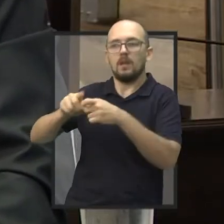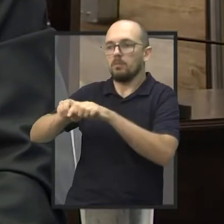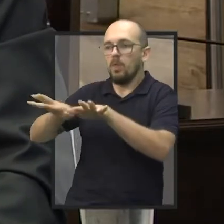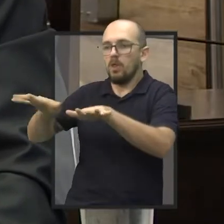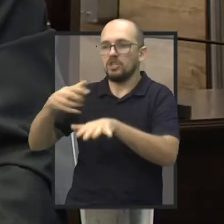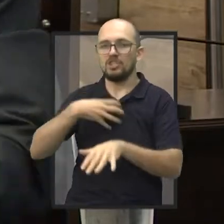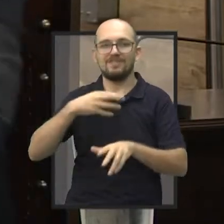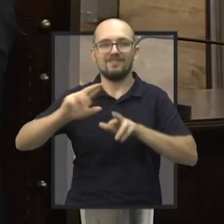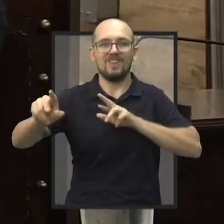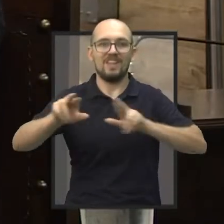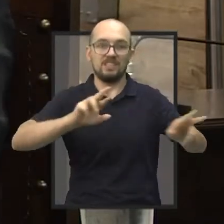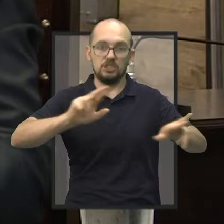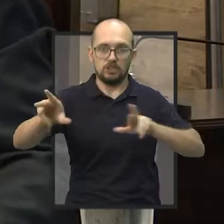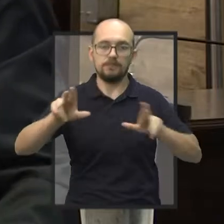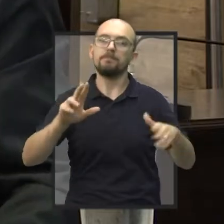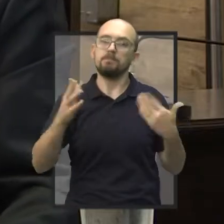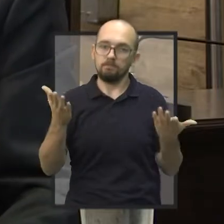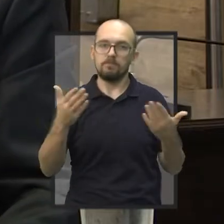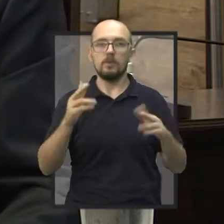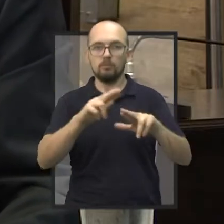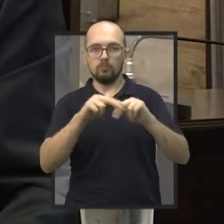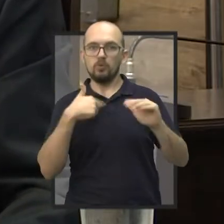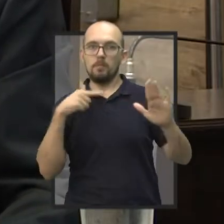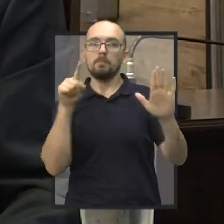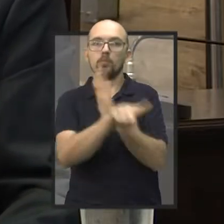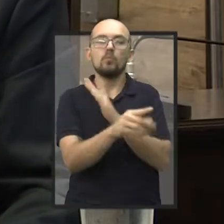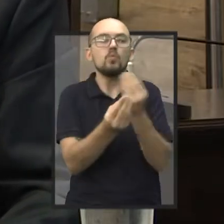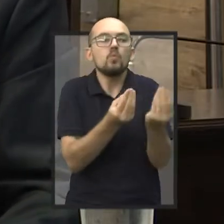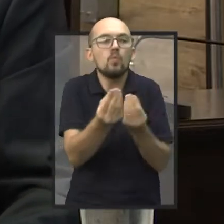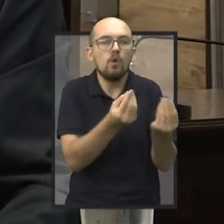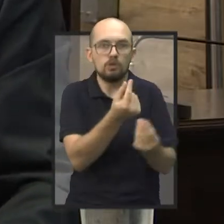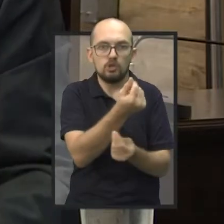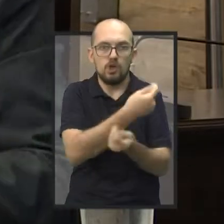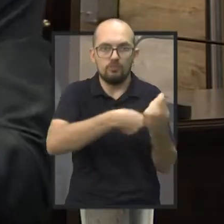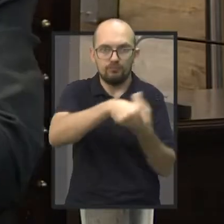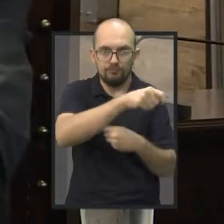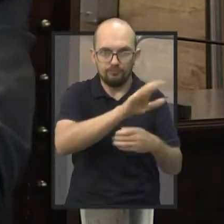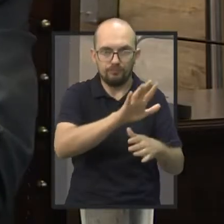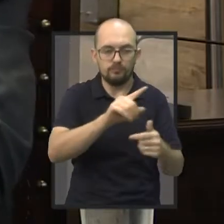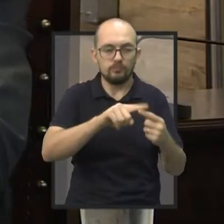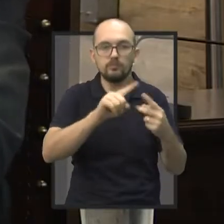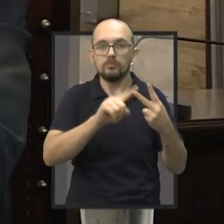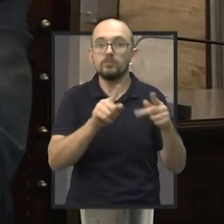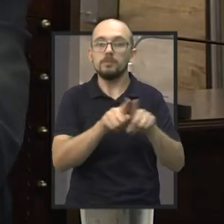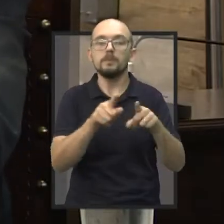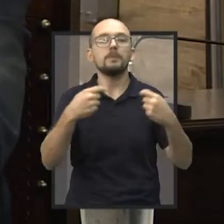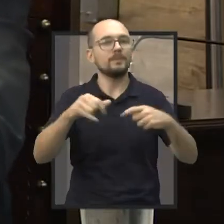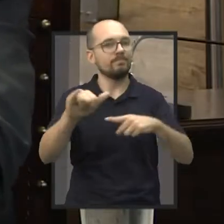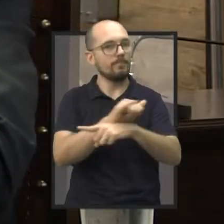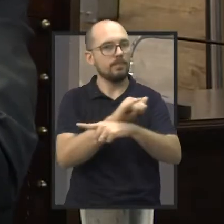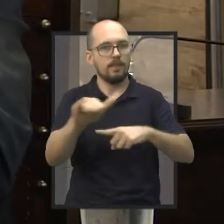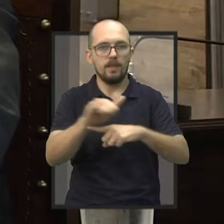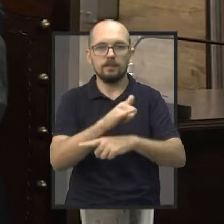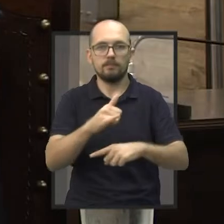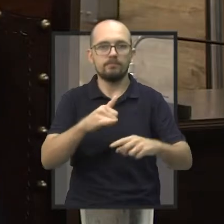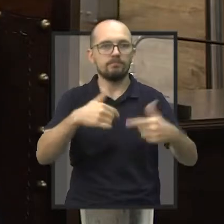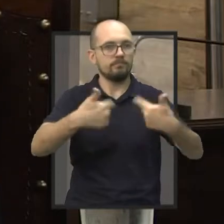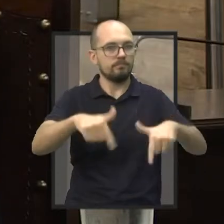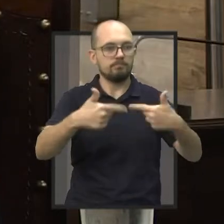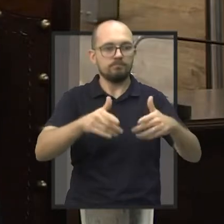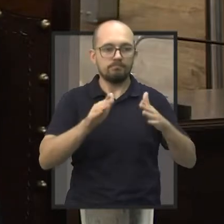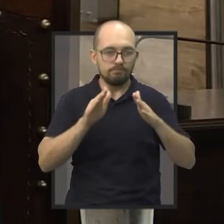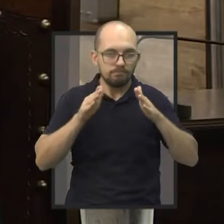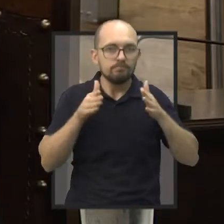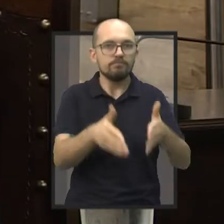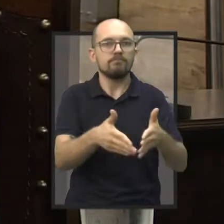otimize os recursos, esse foi o meu questionamento. Segundo, que se atue de forma diferenciada de acordo